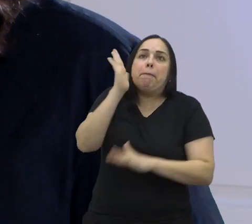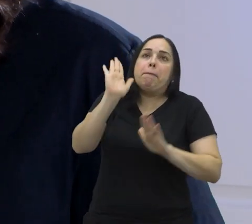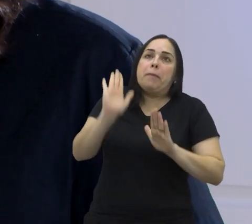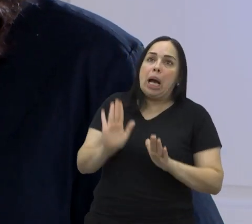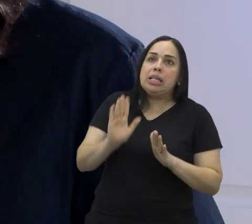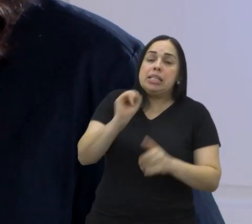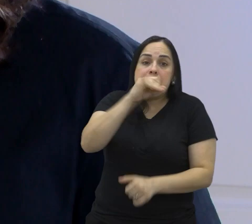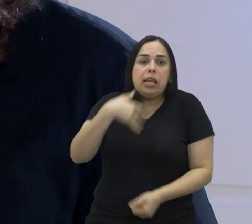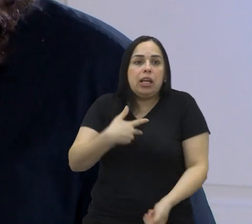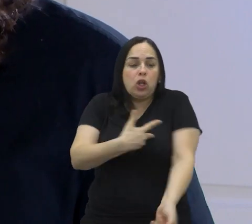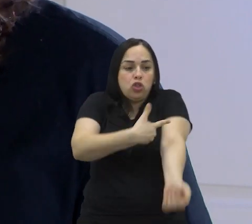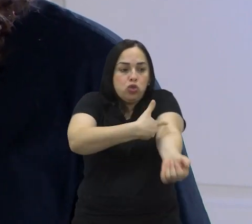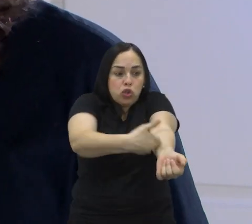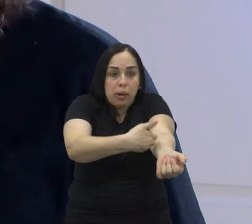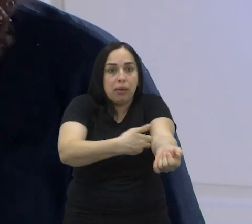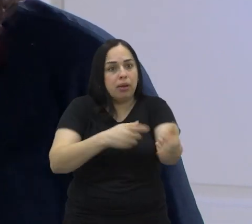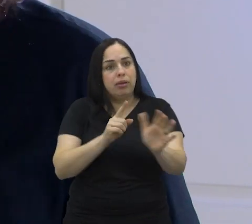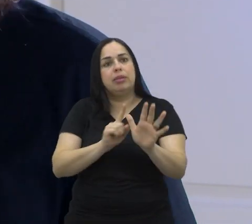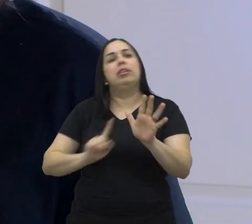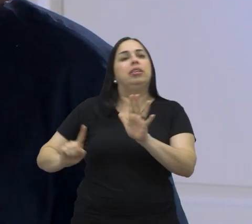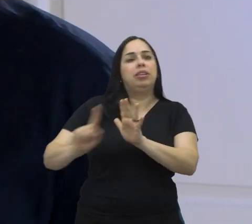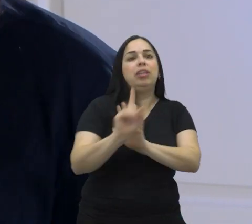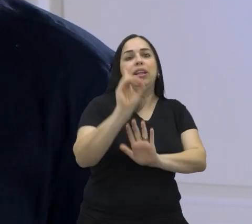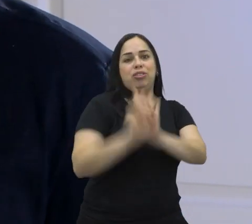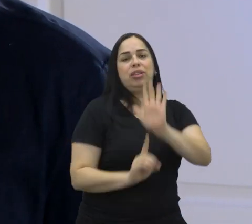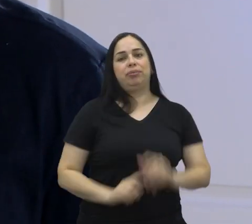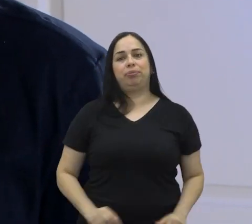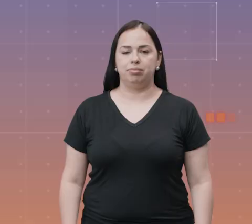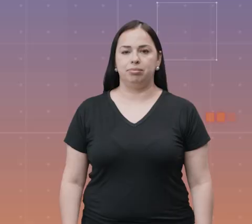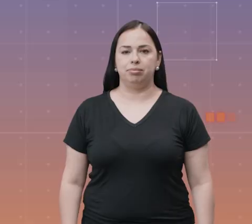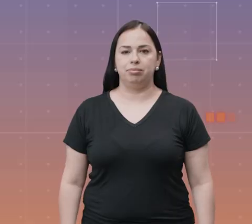pelo menos eu sei que eu tenho direitos em algumas